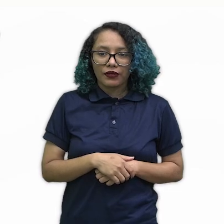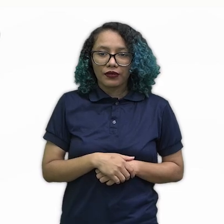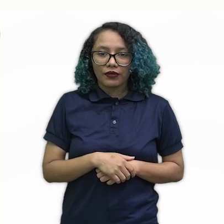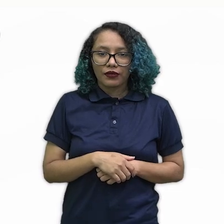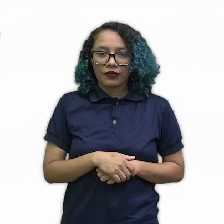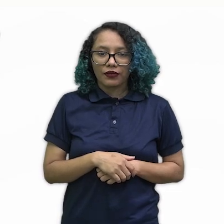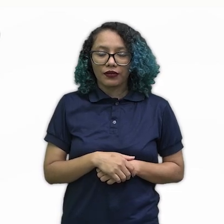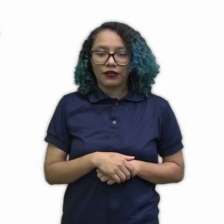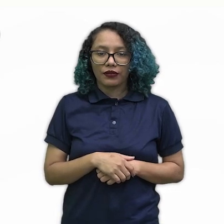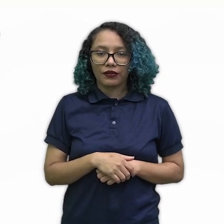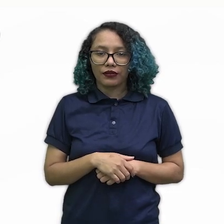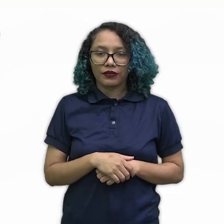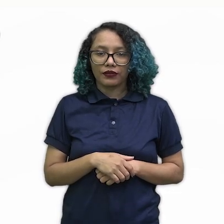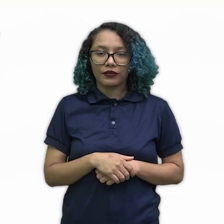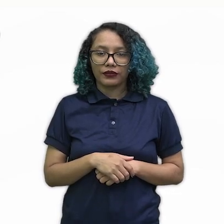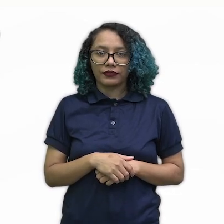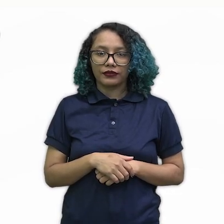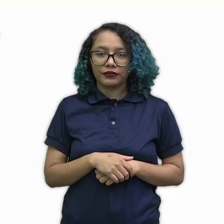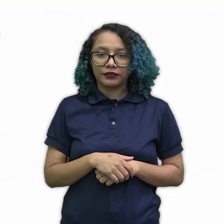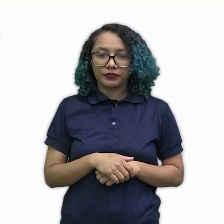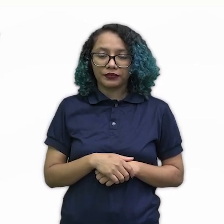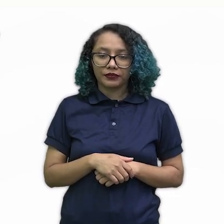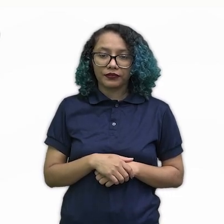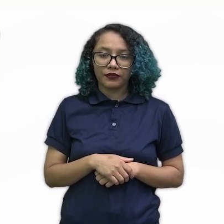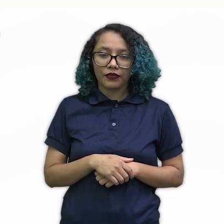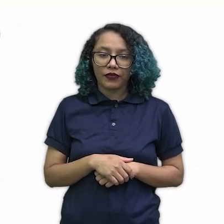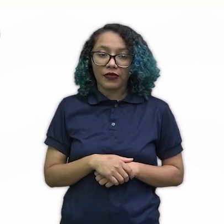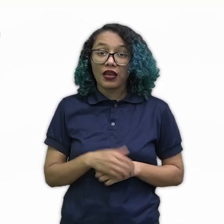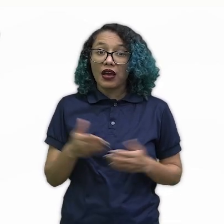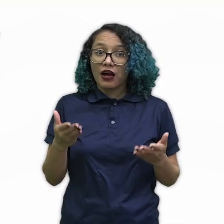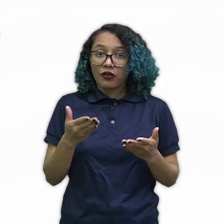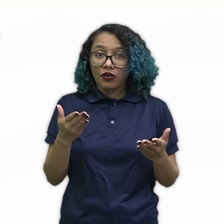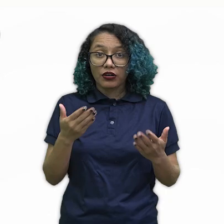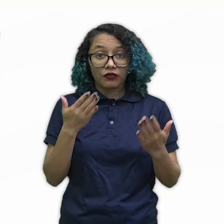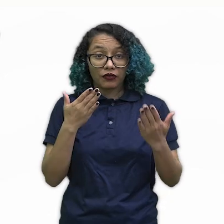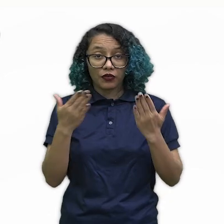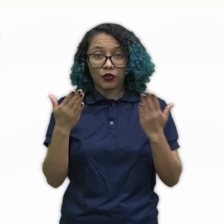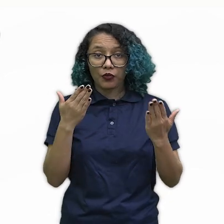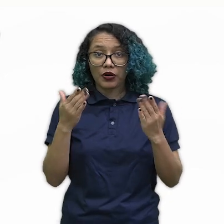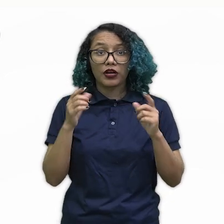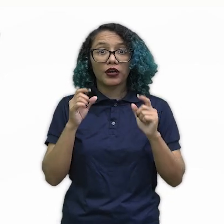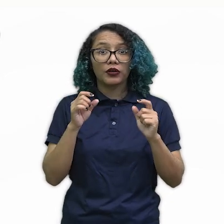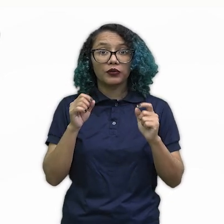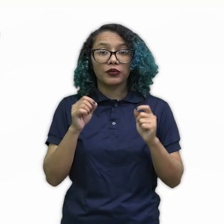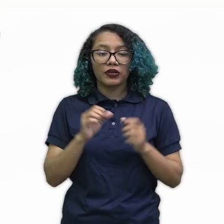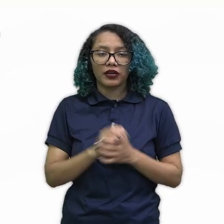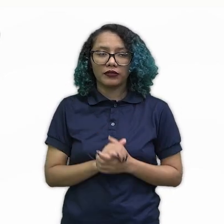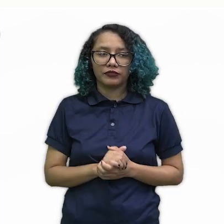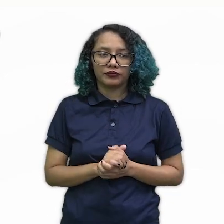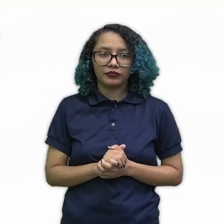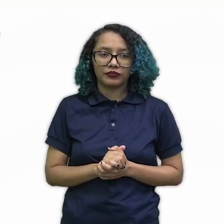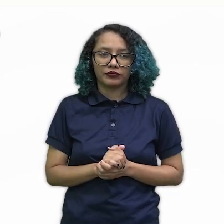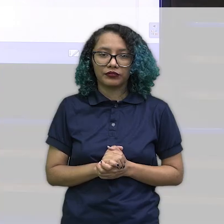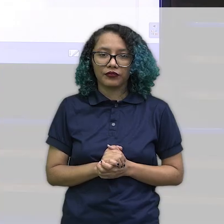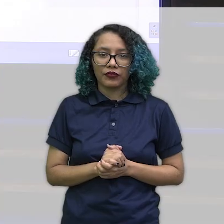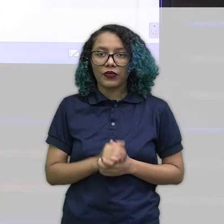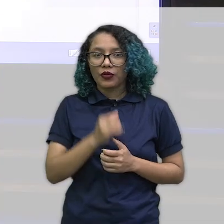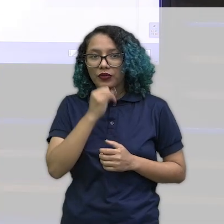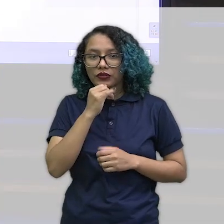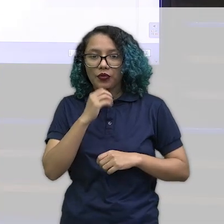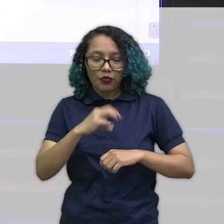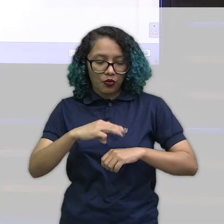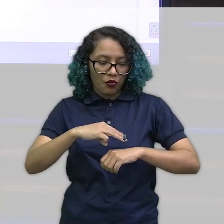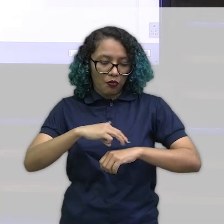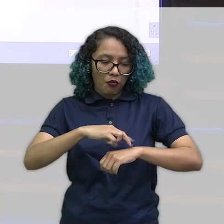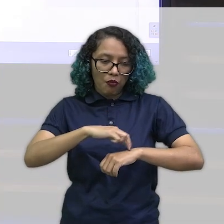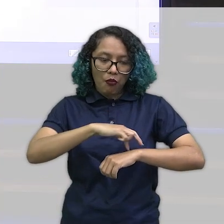E aí, vem justamente aqui agora a analogia do que eu te falei aqui do trabalho, né, da questão sobre